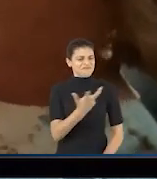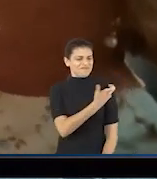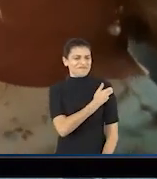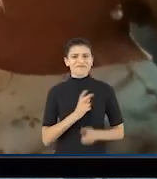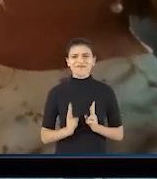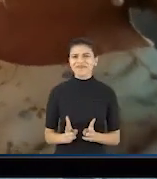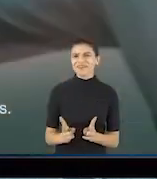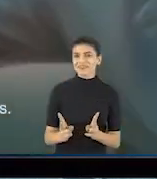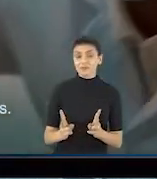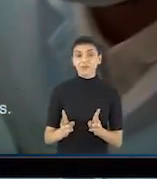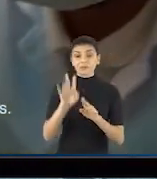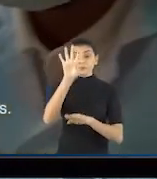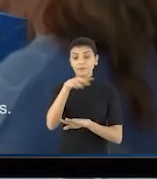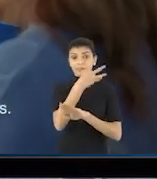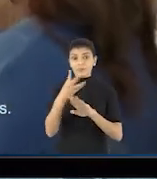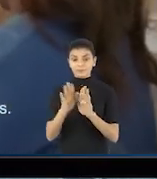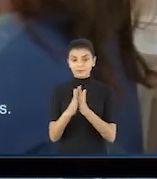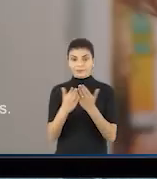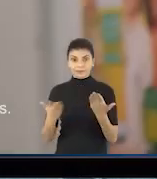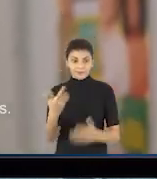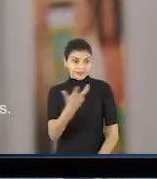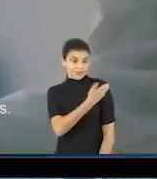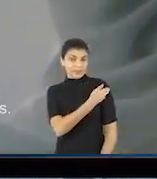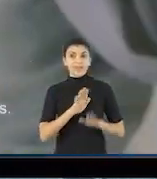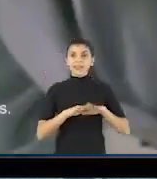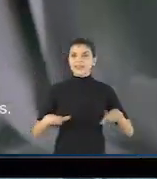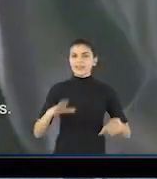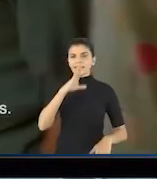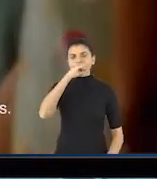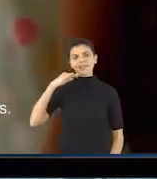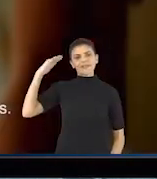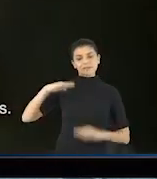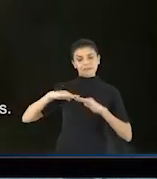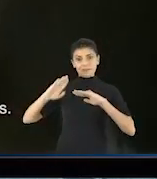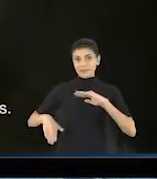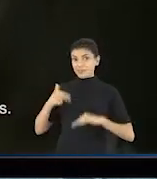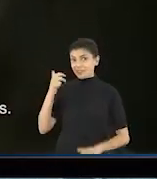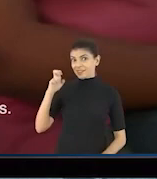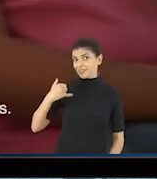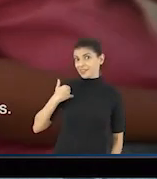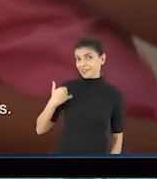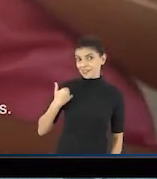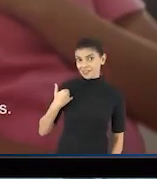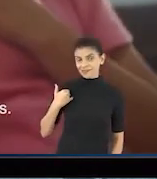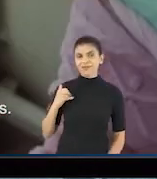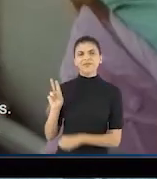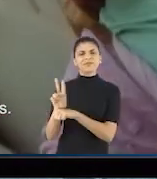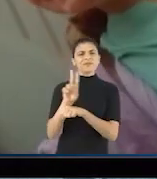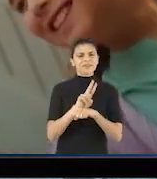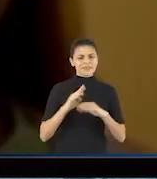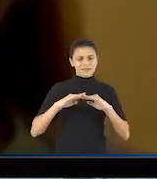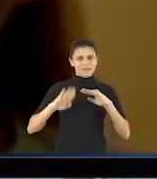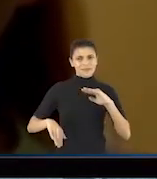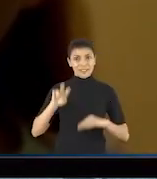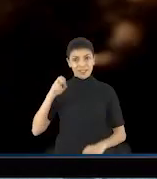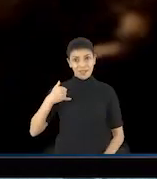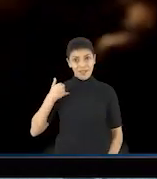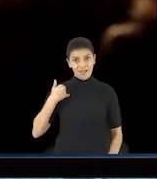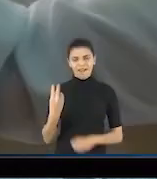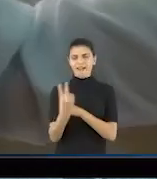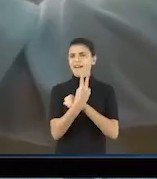clínicas de estratégia de saúde da família, das 8 da manhã às 5 da tarde. O objetivo é vacinar, no